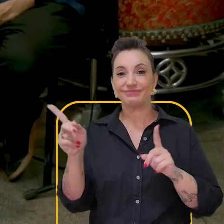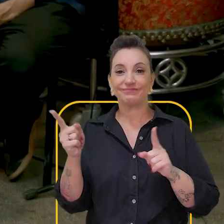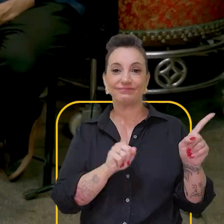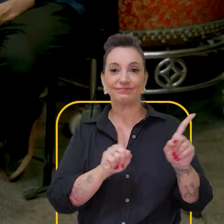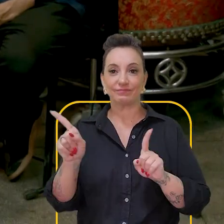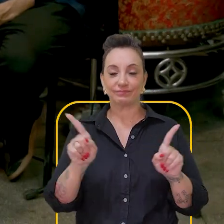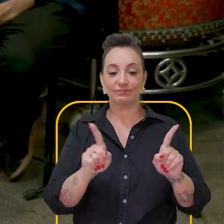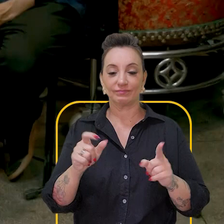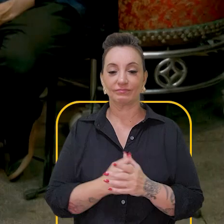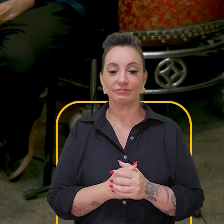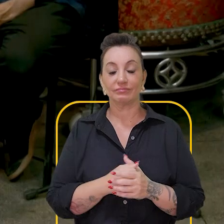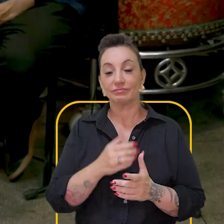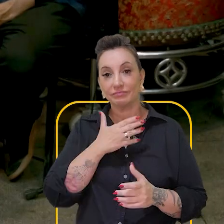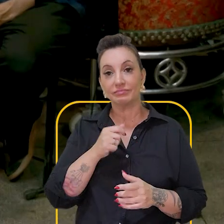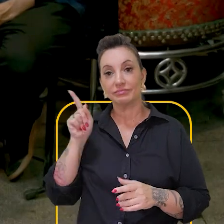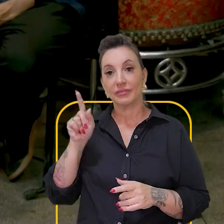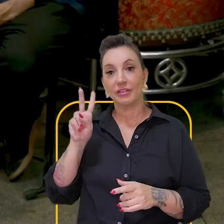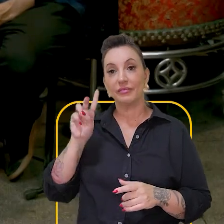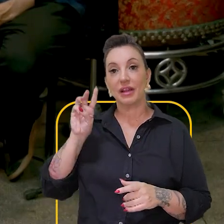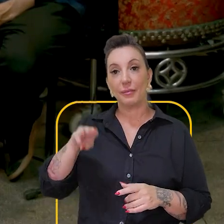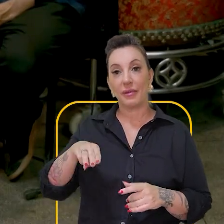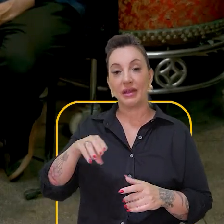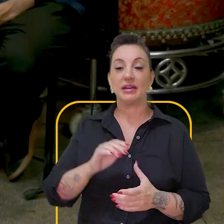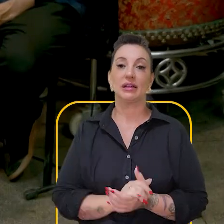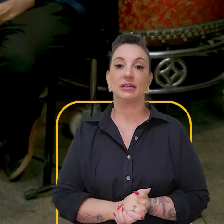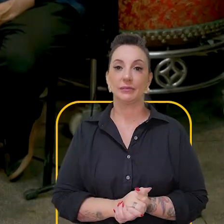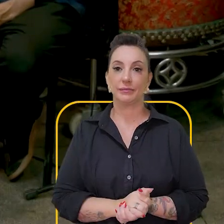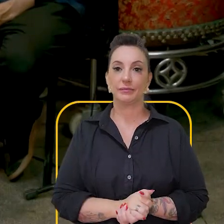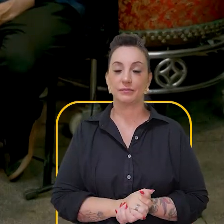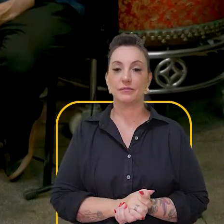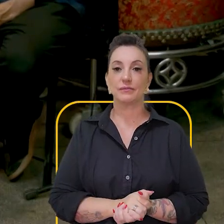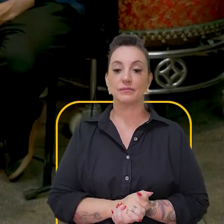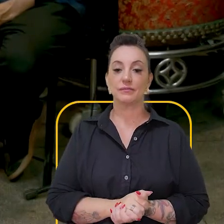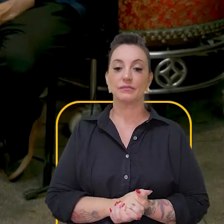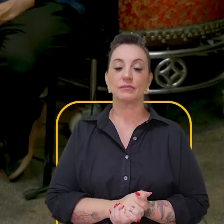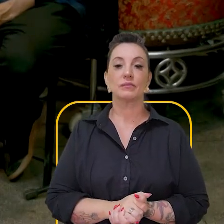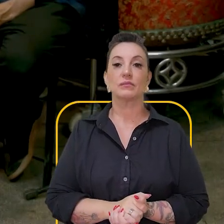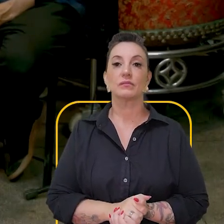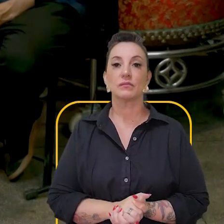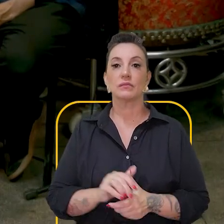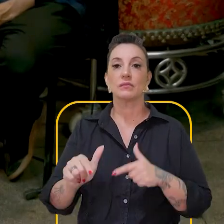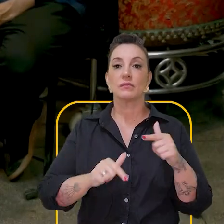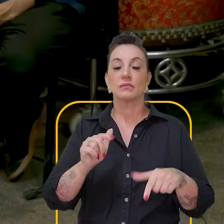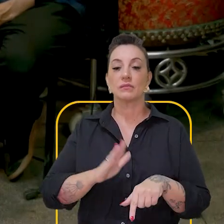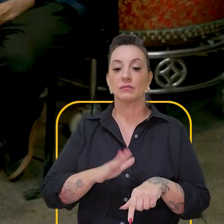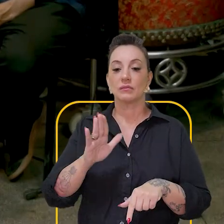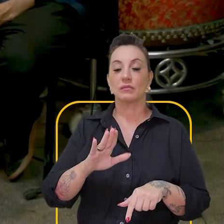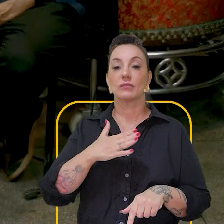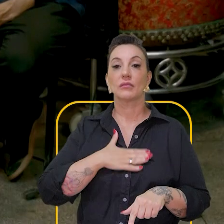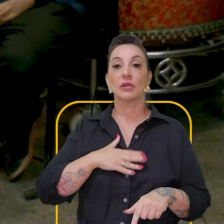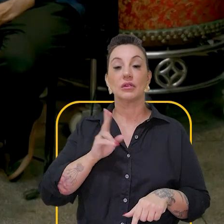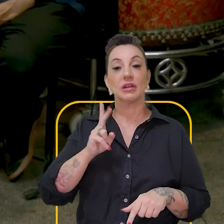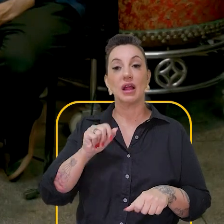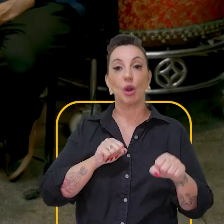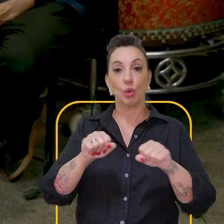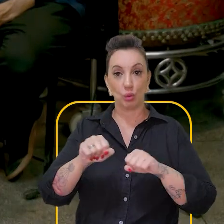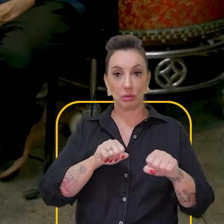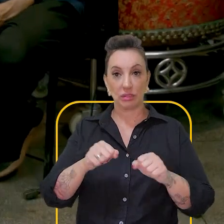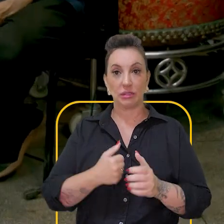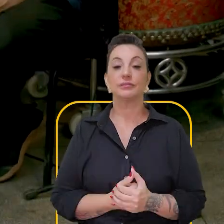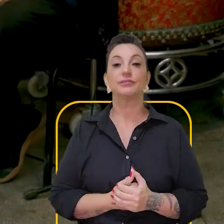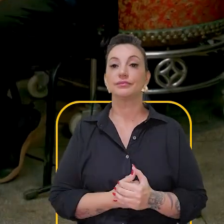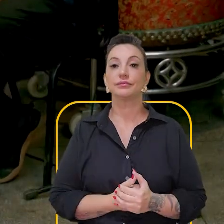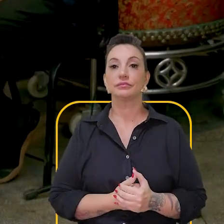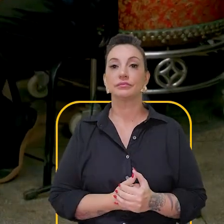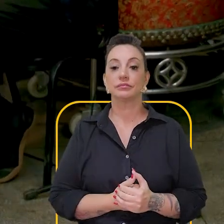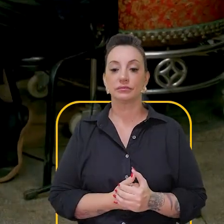essa parte que eu sempre gostei de luta né eu me defino sempre como lutador né em primeiro lugar E aí eu acabei não